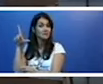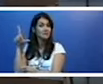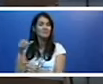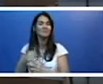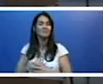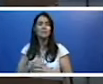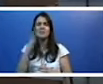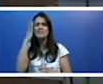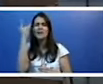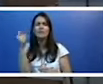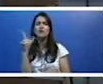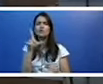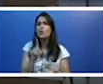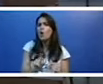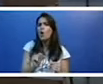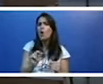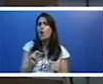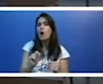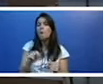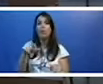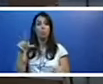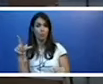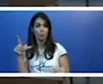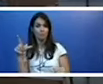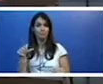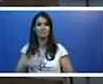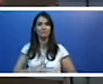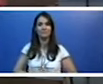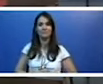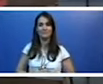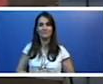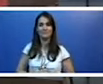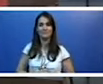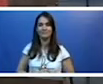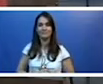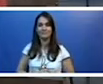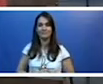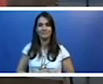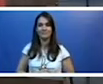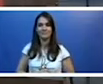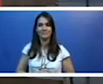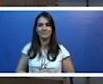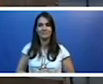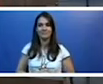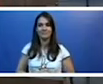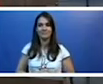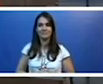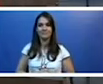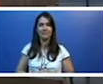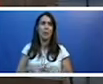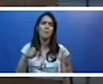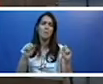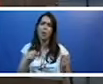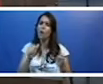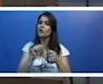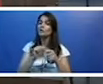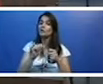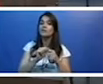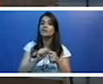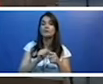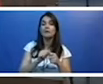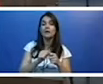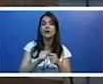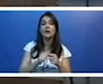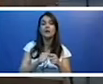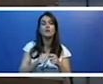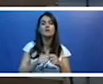reduziu ou quanto que a gente aumentou. Bom, a gente usa isso para fazer escalas